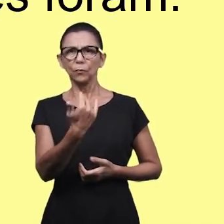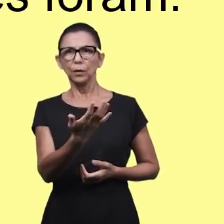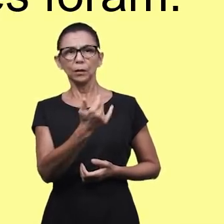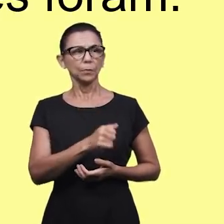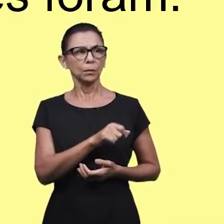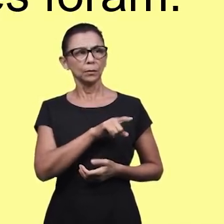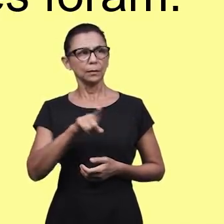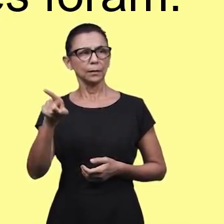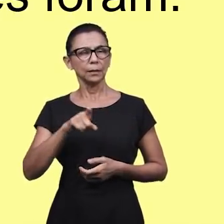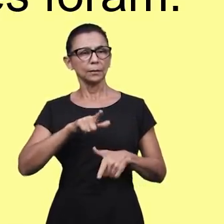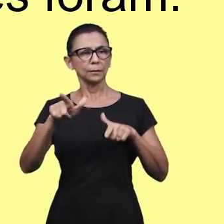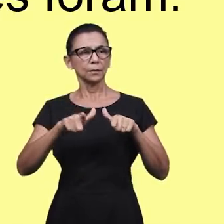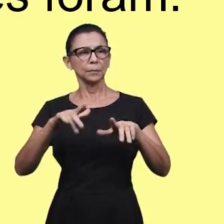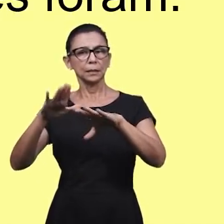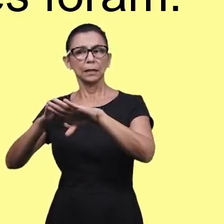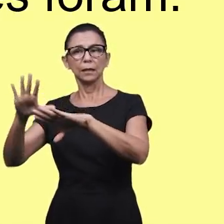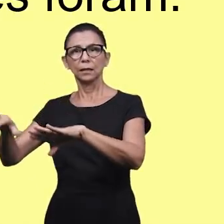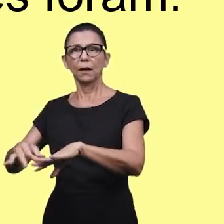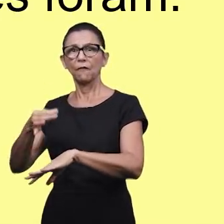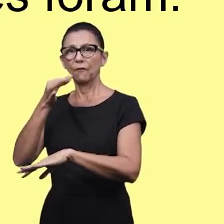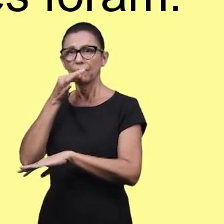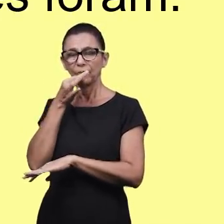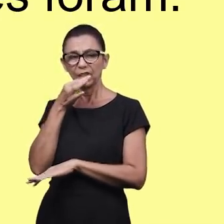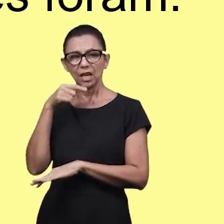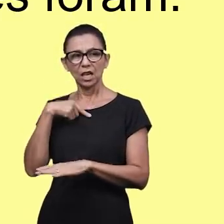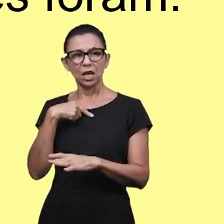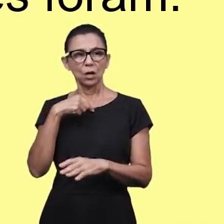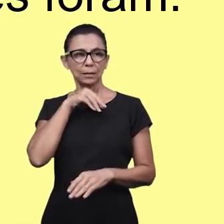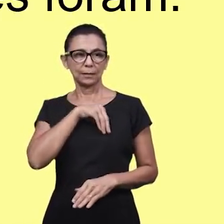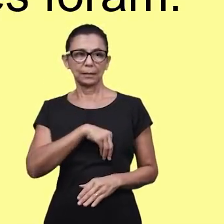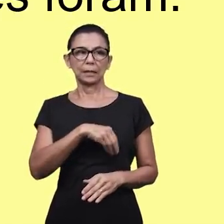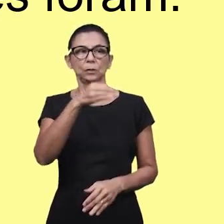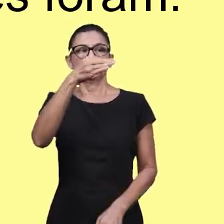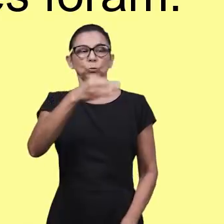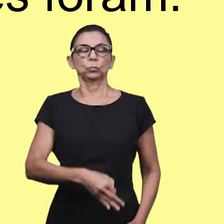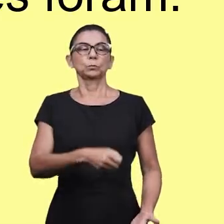minha vinha, e eu vou pagar o que for justo.